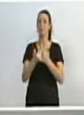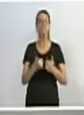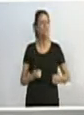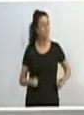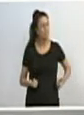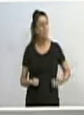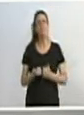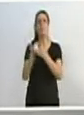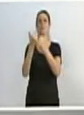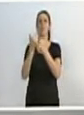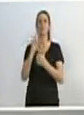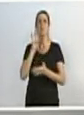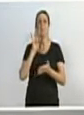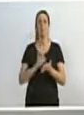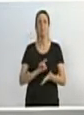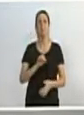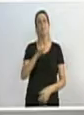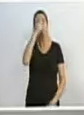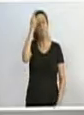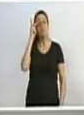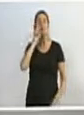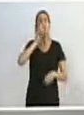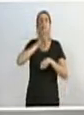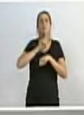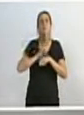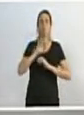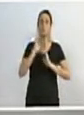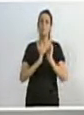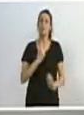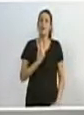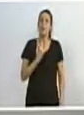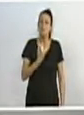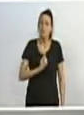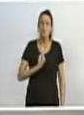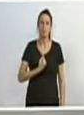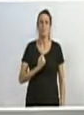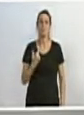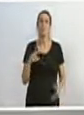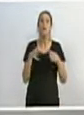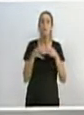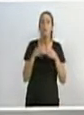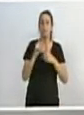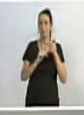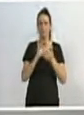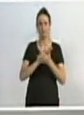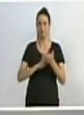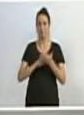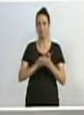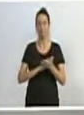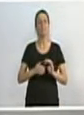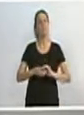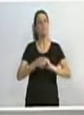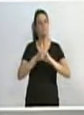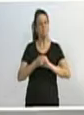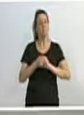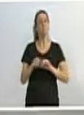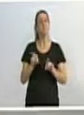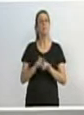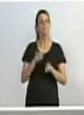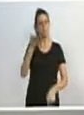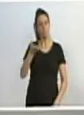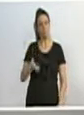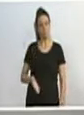né, voltados para isso. Também quero, assim, parabenizar, e sou uma pessoa que tem, assim, uma vontade muito grande